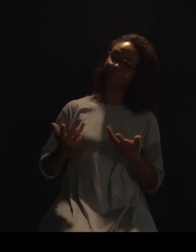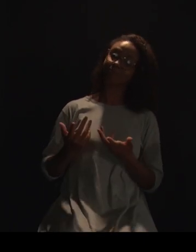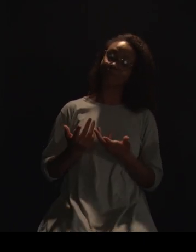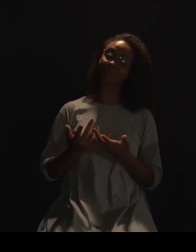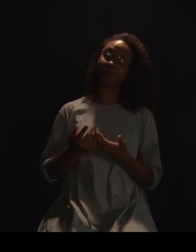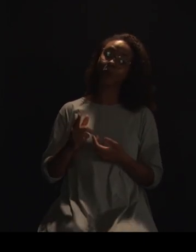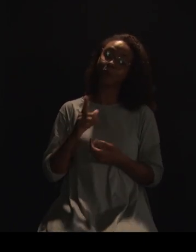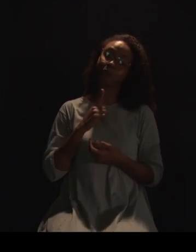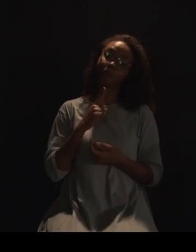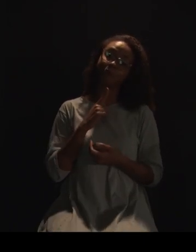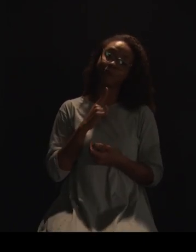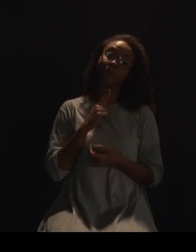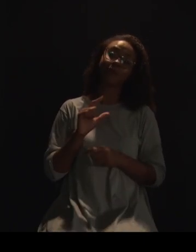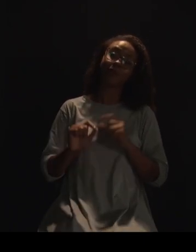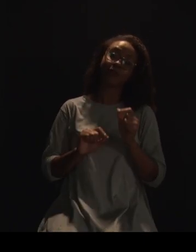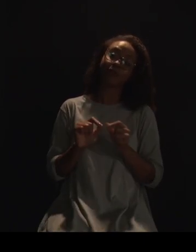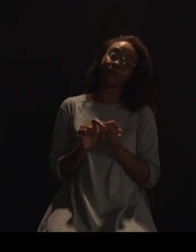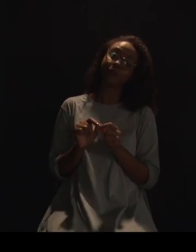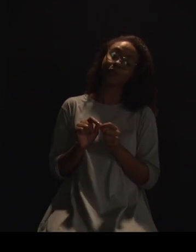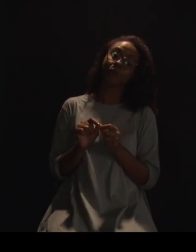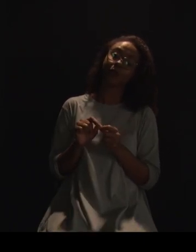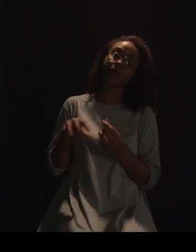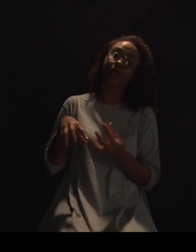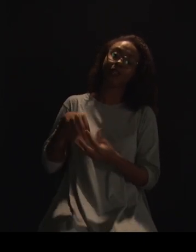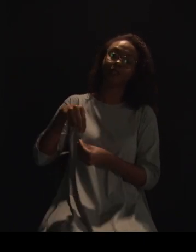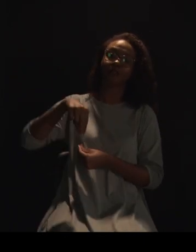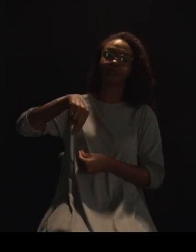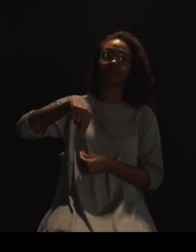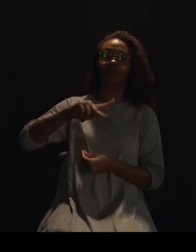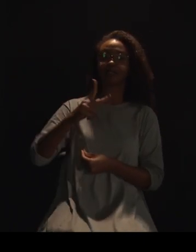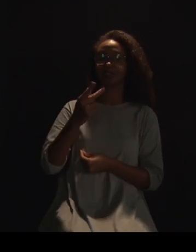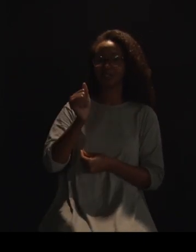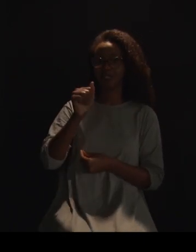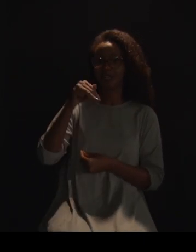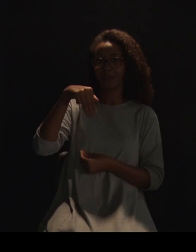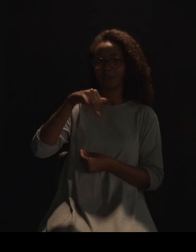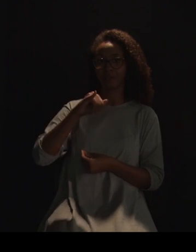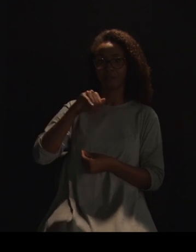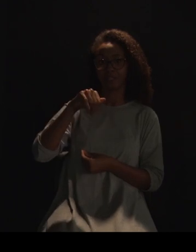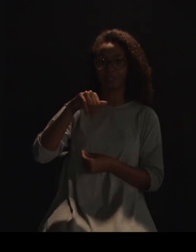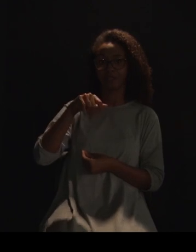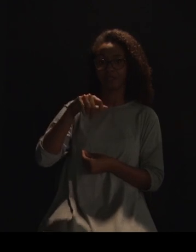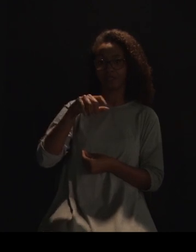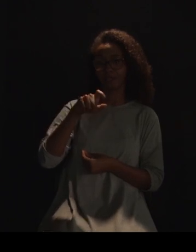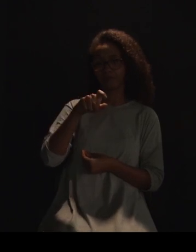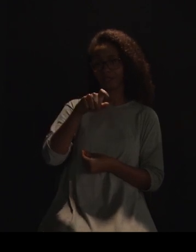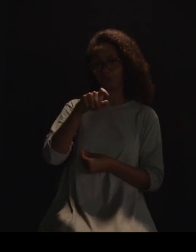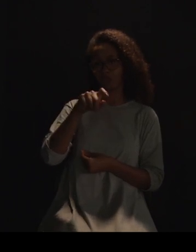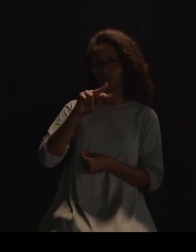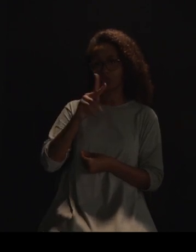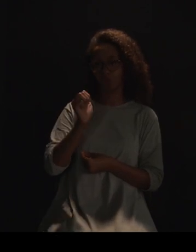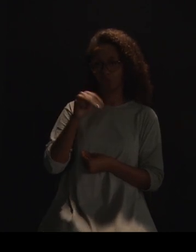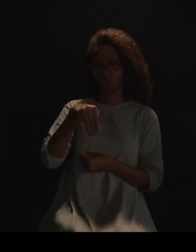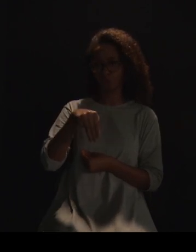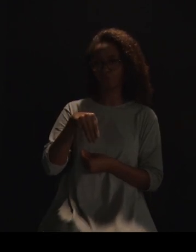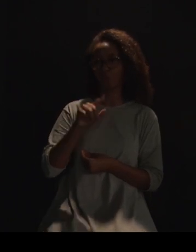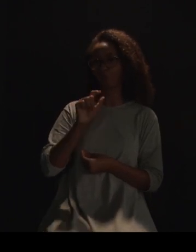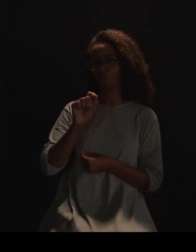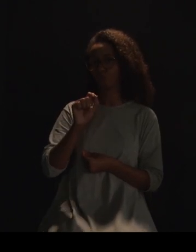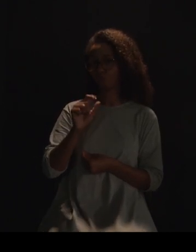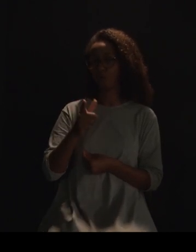espírito é que são o nosso em 2011 que são espíritos ea gente também tem o